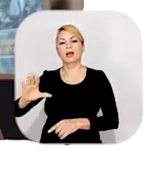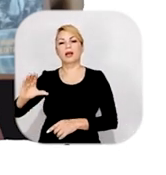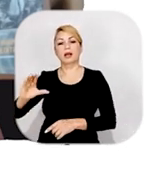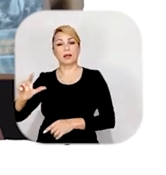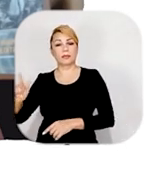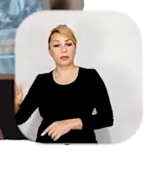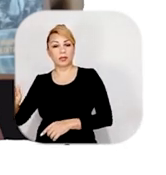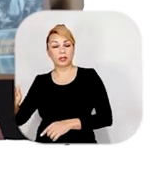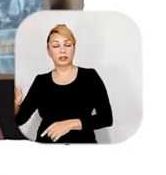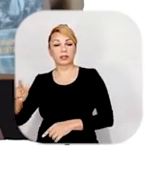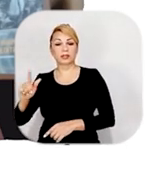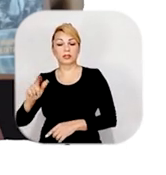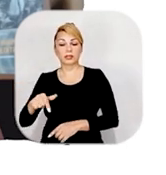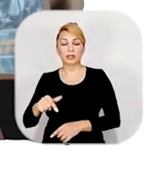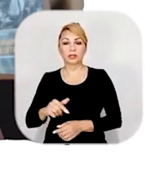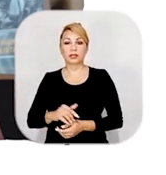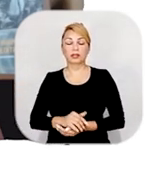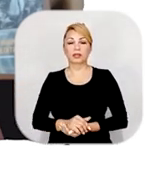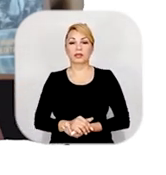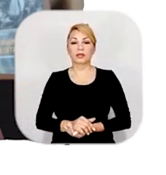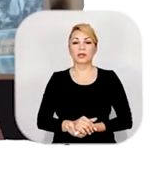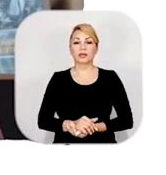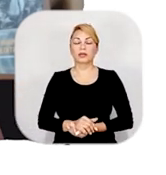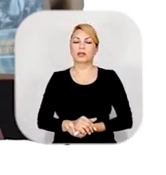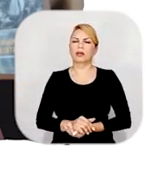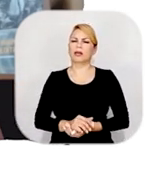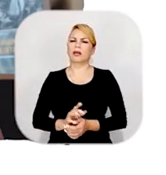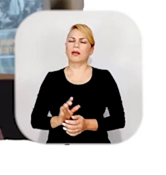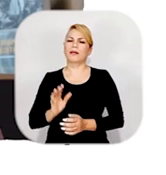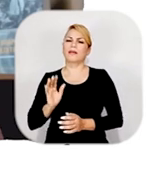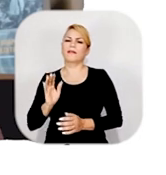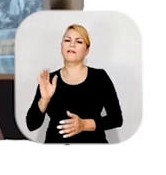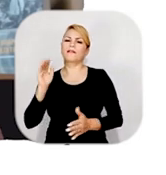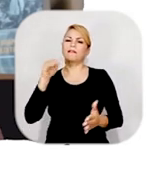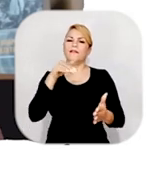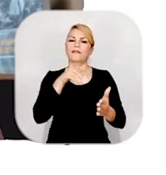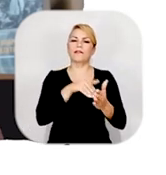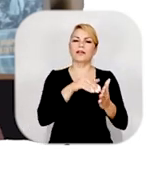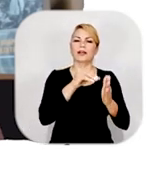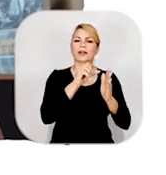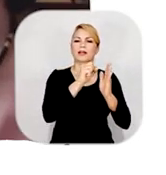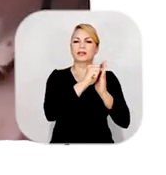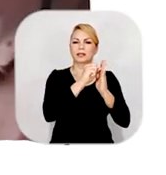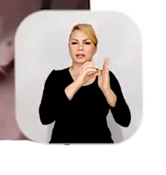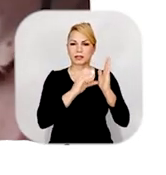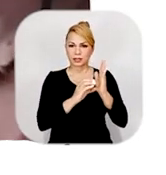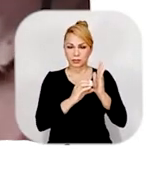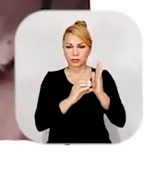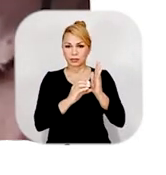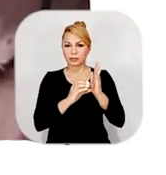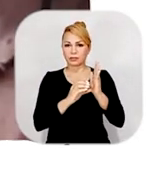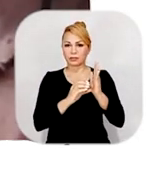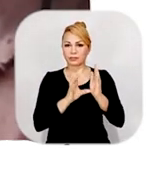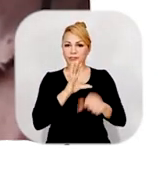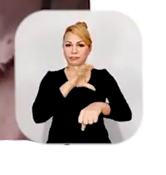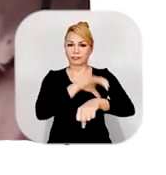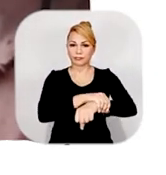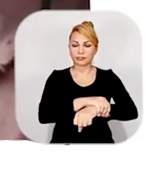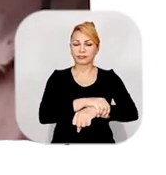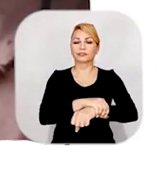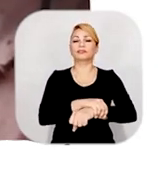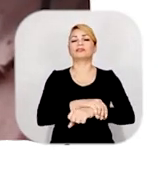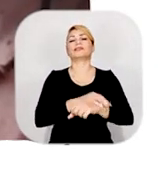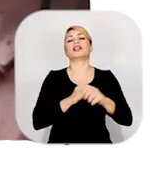foi colonizada no final do século XIX pelos seringueiros. Eles